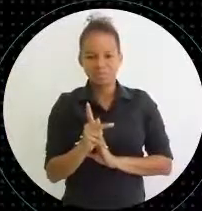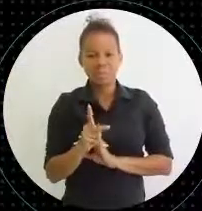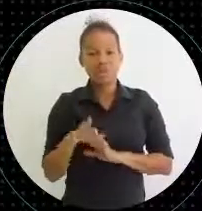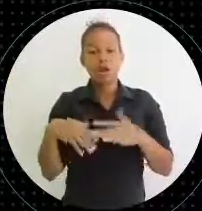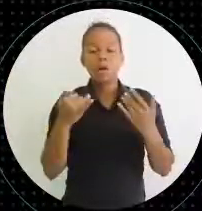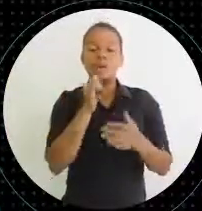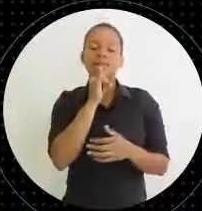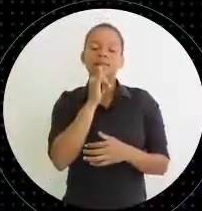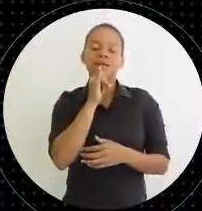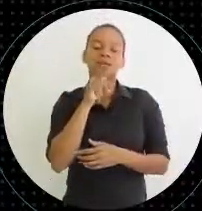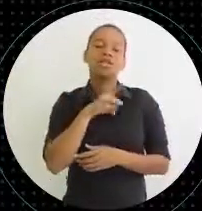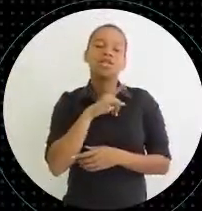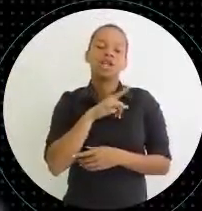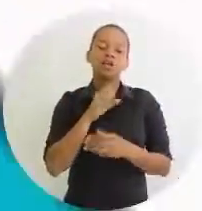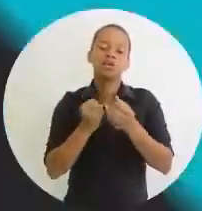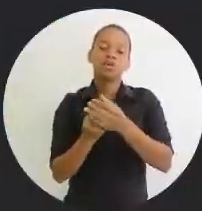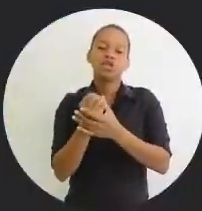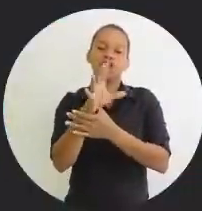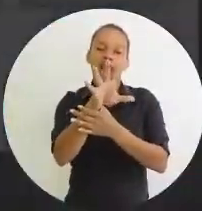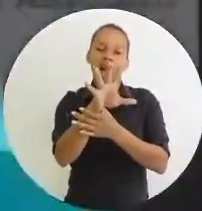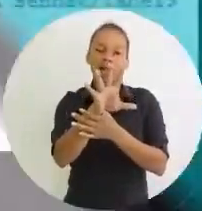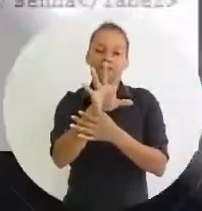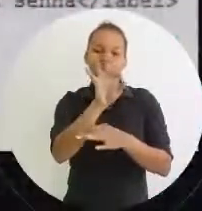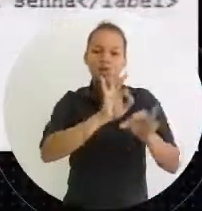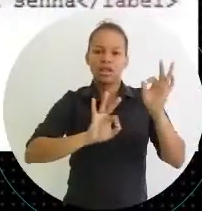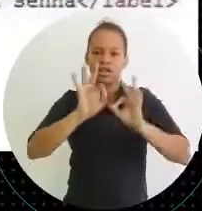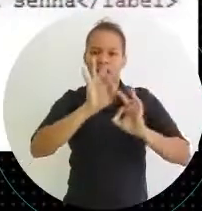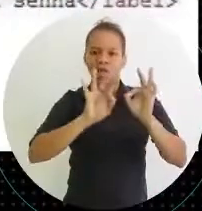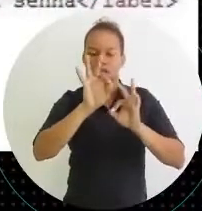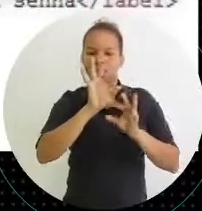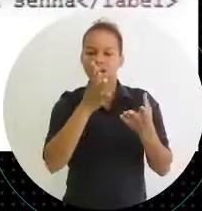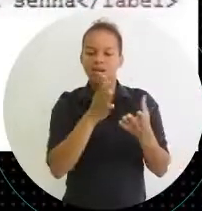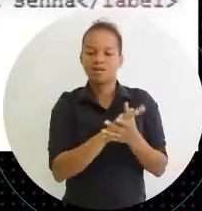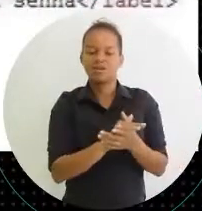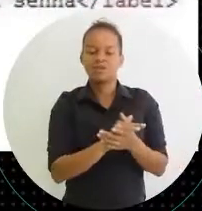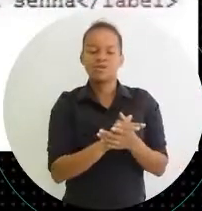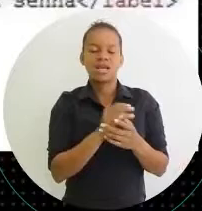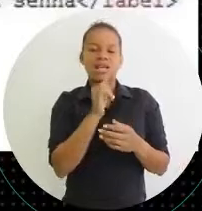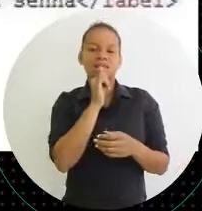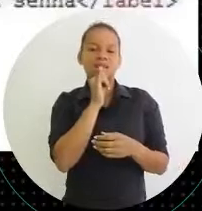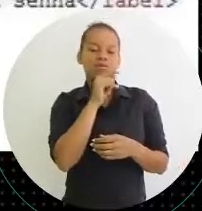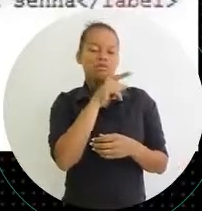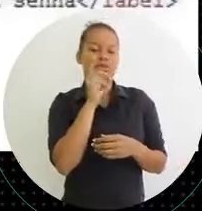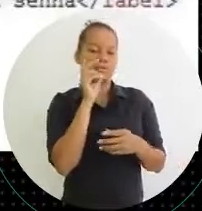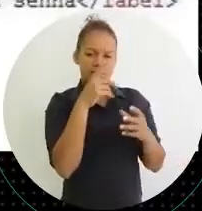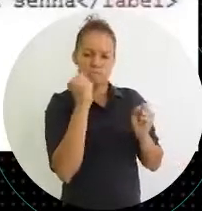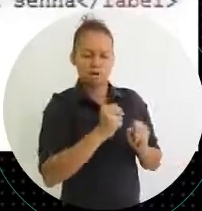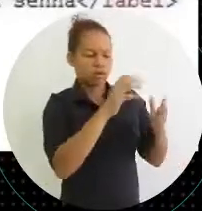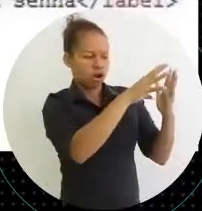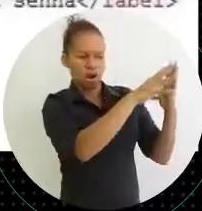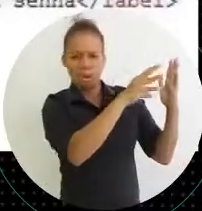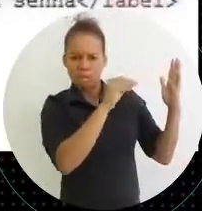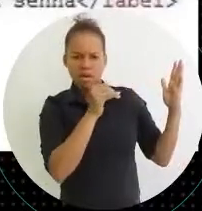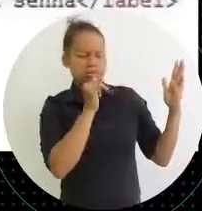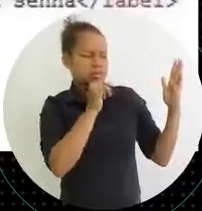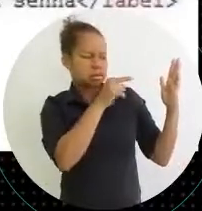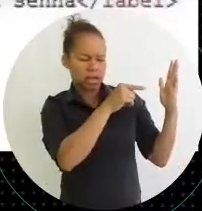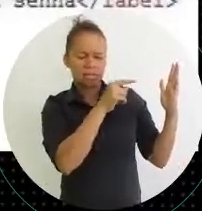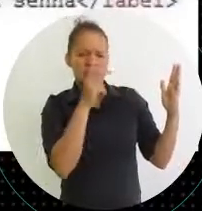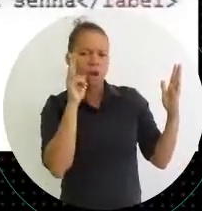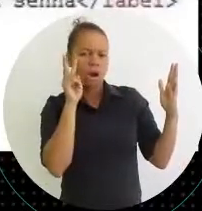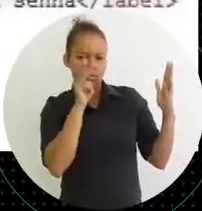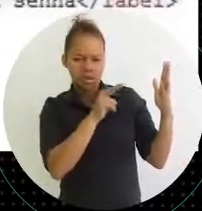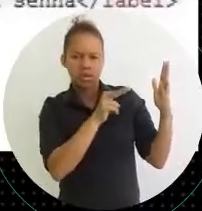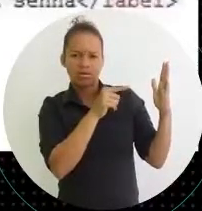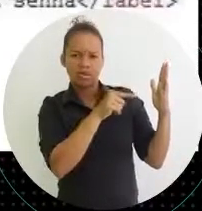Como exemplo, aí a gente tem no slide utilização dos componentes, a gente tem um exemplo aí que você pode copiar, certo?